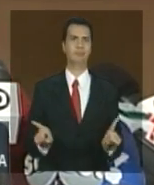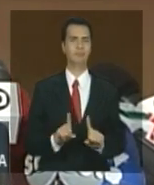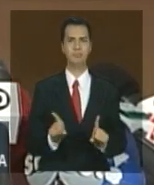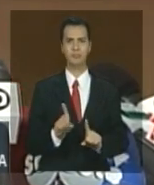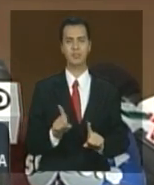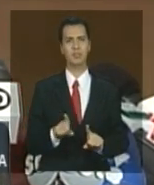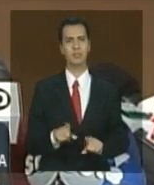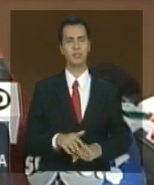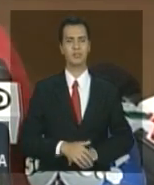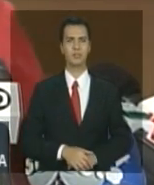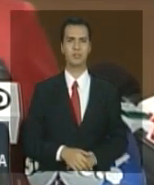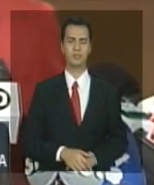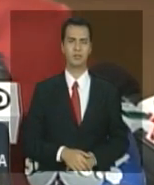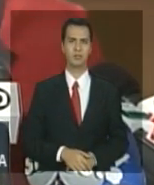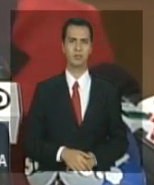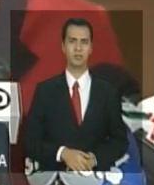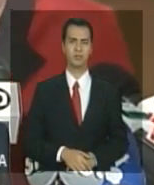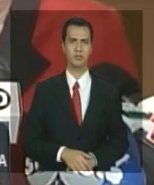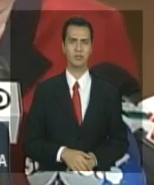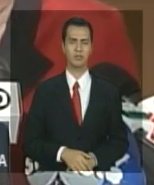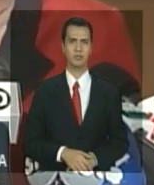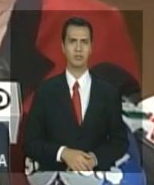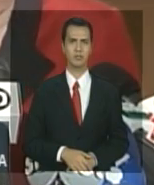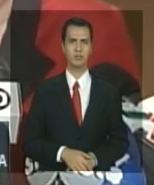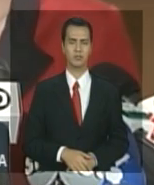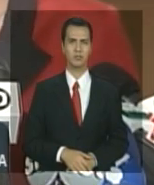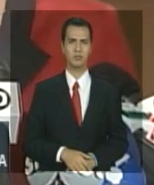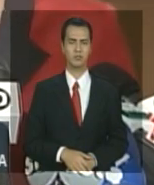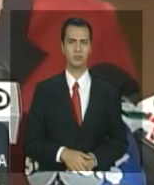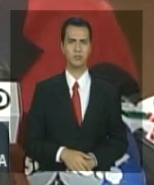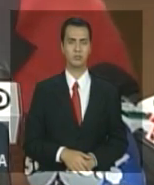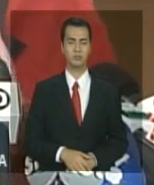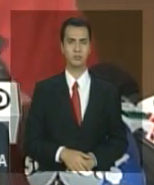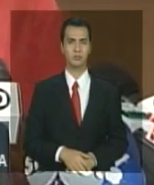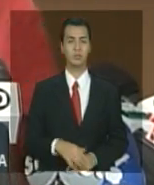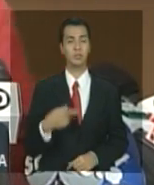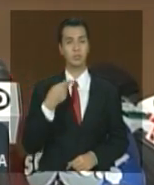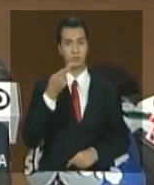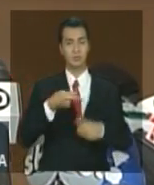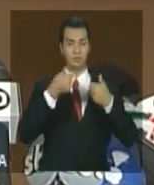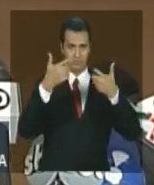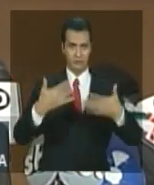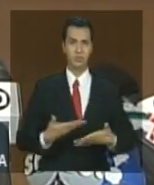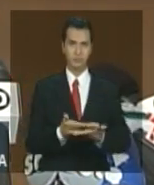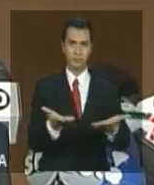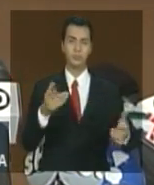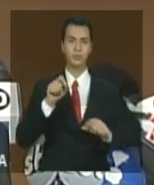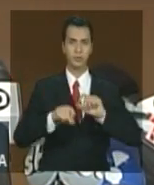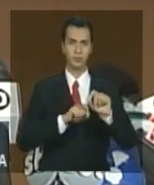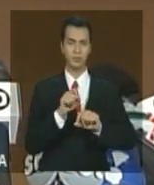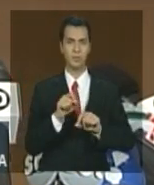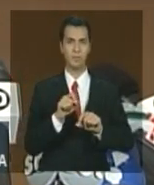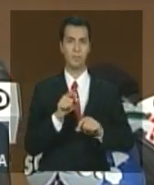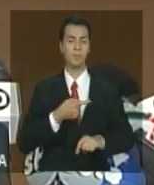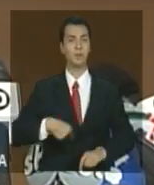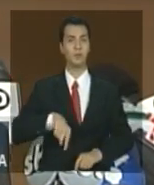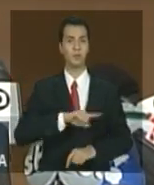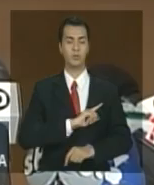dizer para vocês o seguinte, essa relação aqui está baseada a